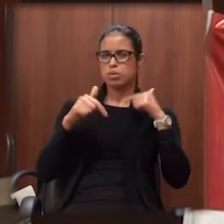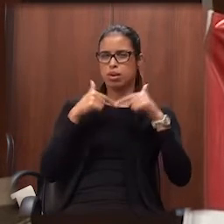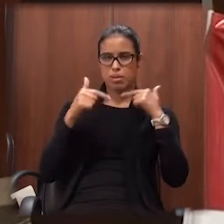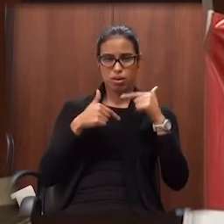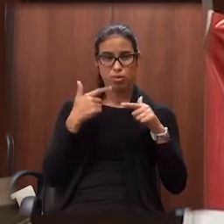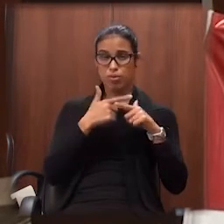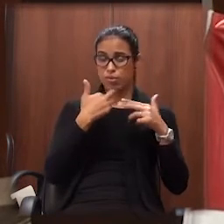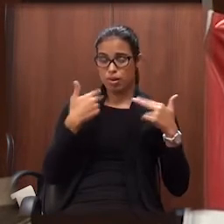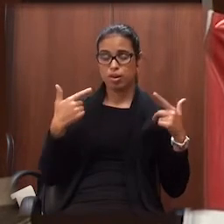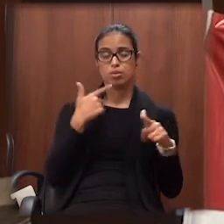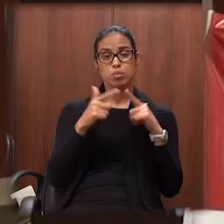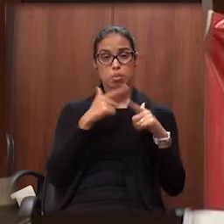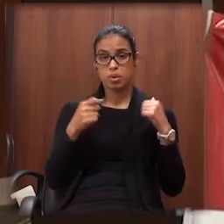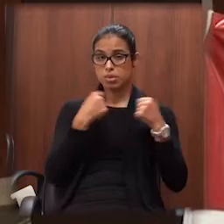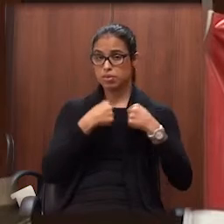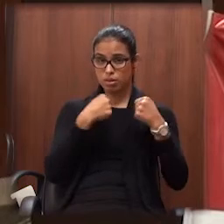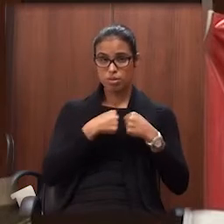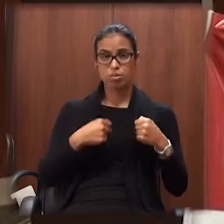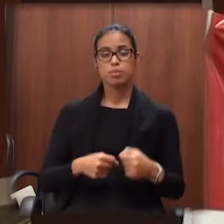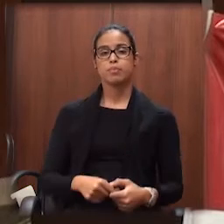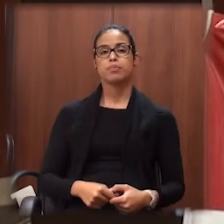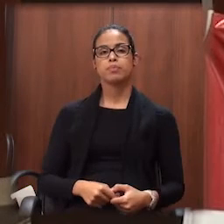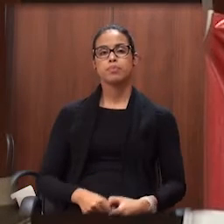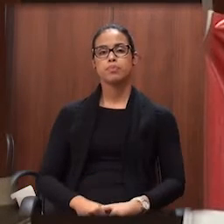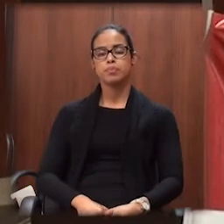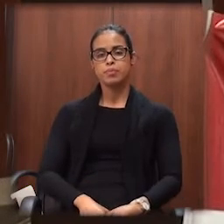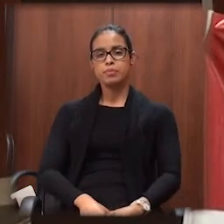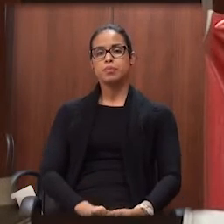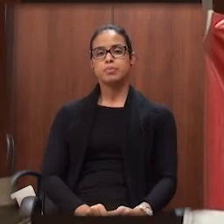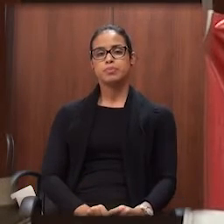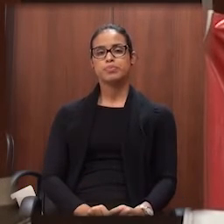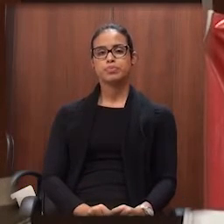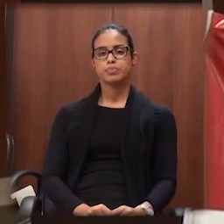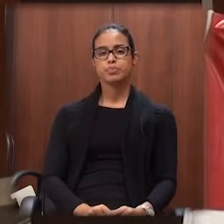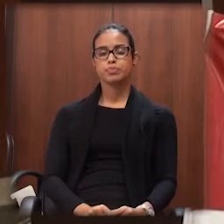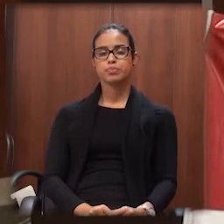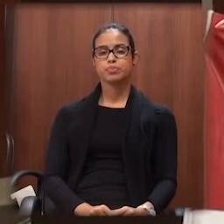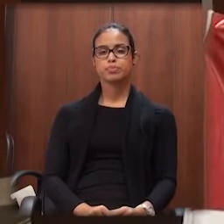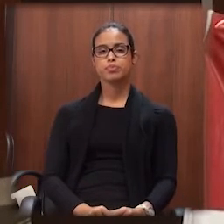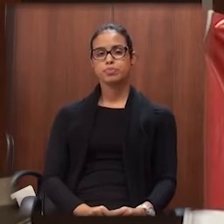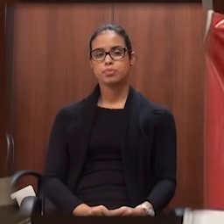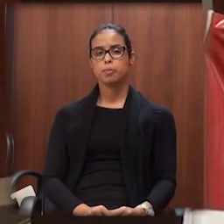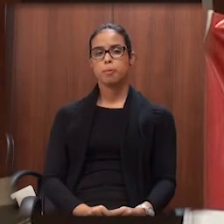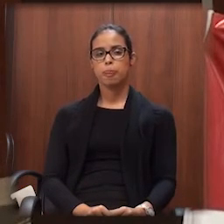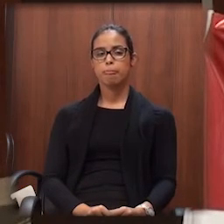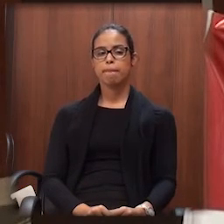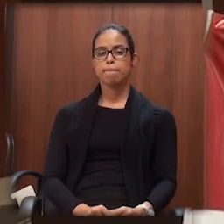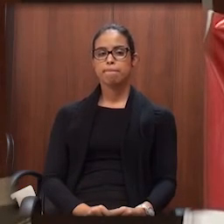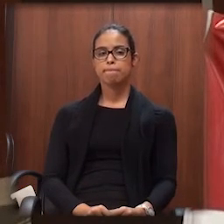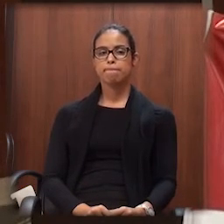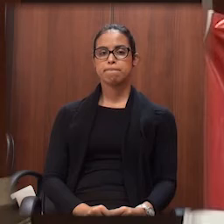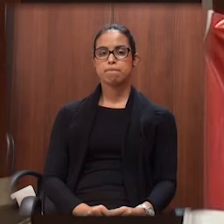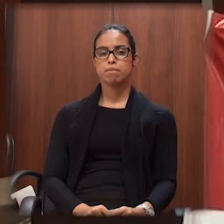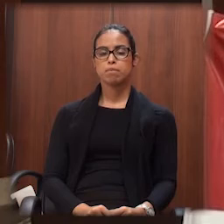de problemas e dificuldades na administração municipal. Bom, a